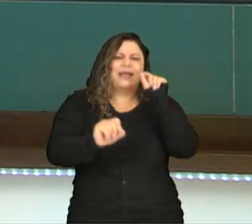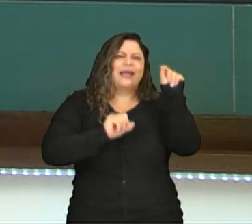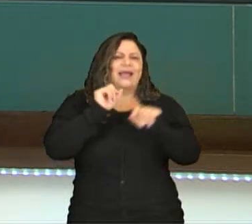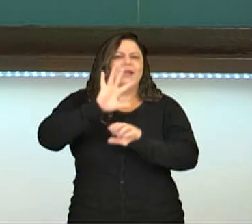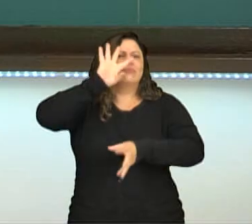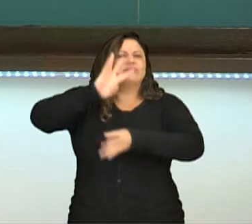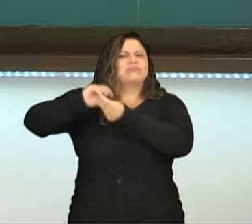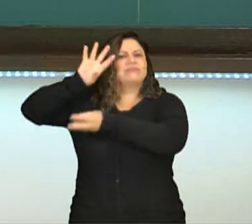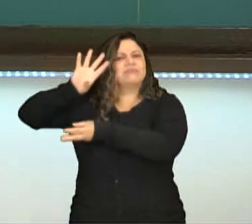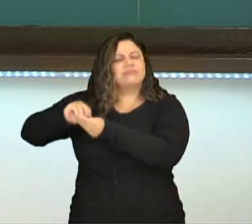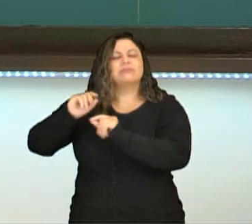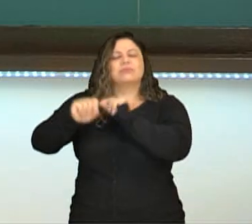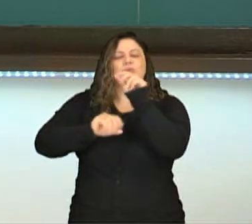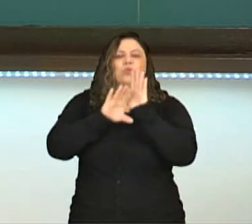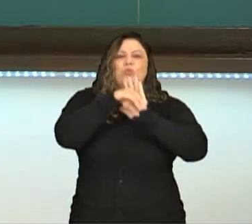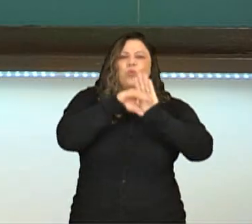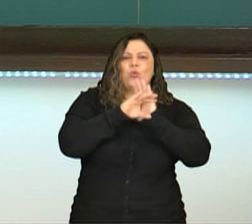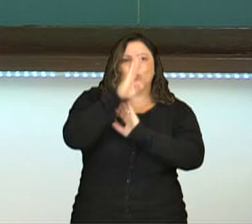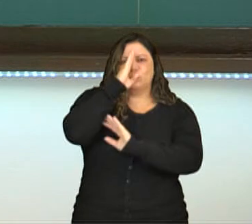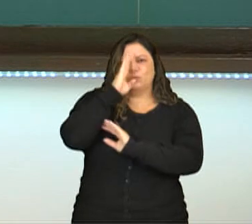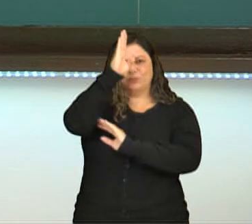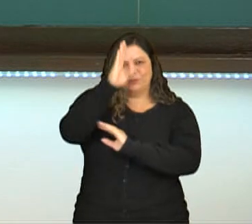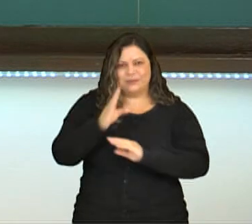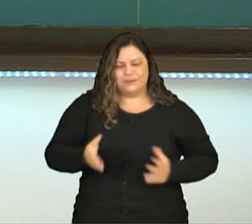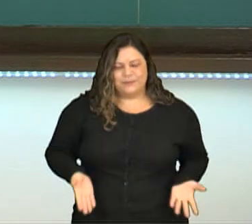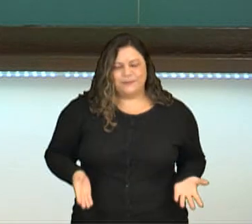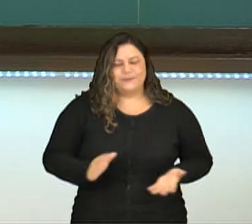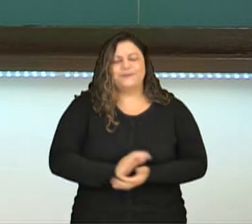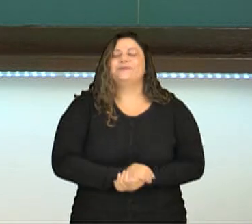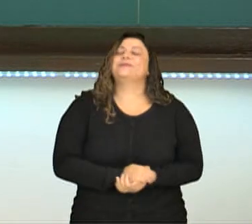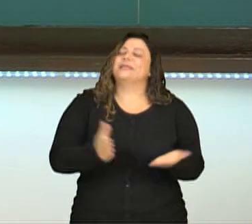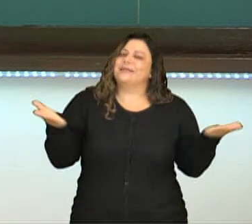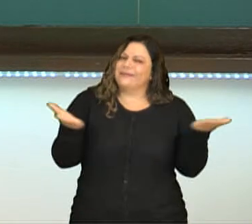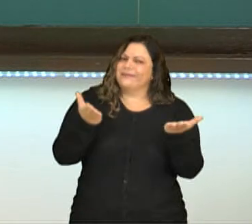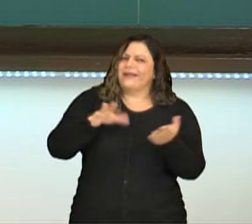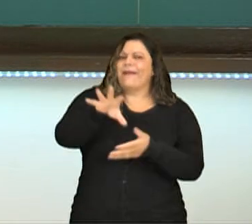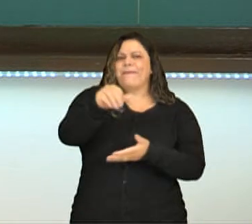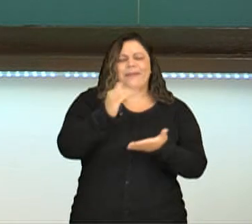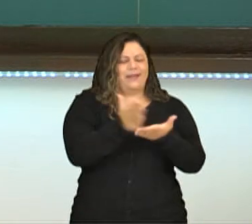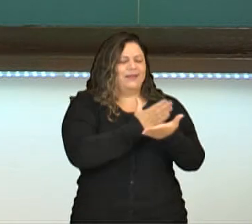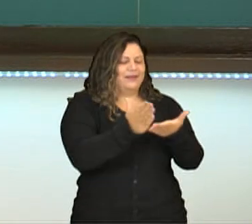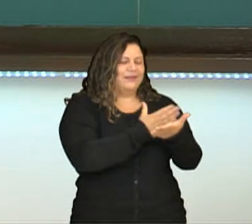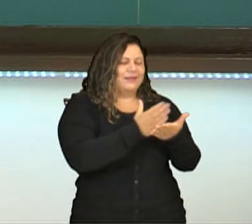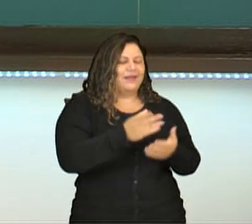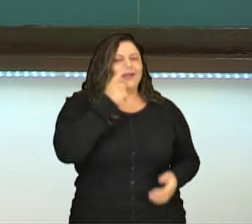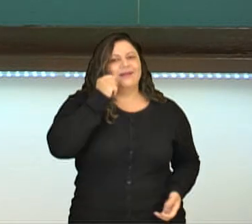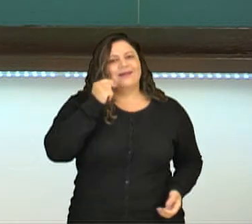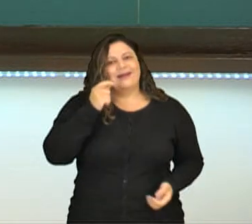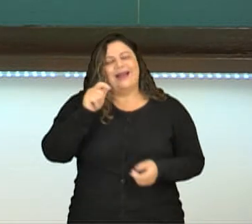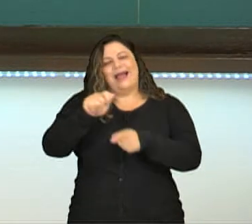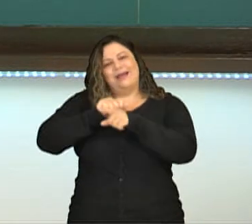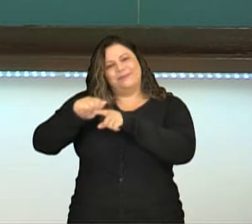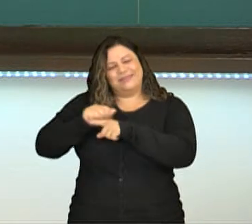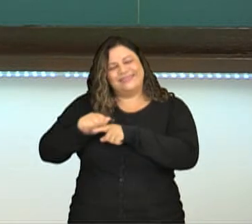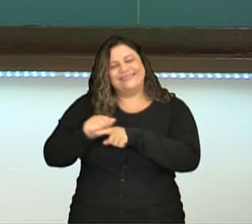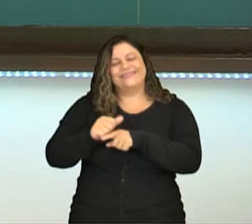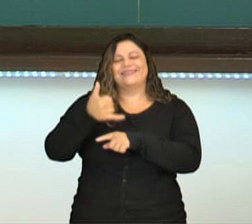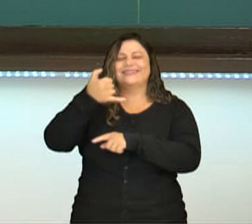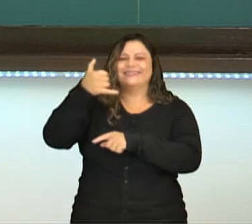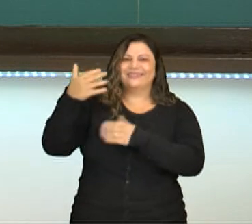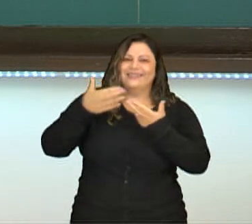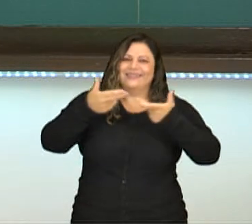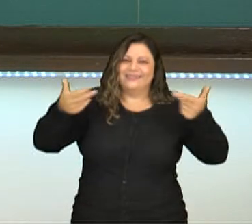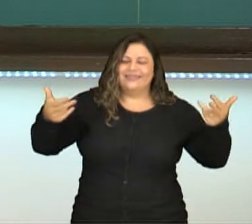os principais conceitos da escolástica. Então, desde já, vai lá, pega seu caderno. Pega seu lápis, sua borracha, vem pra cá